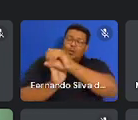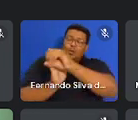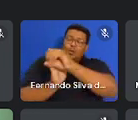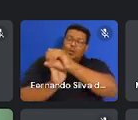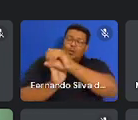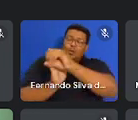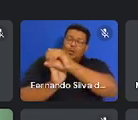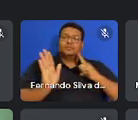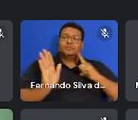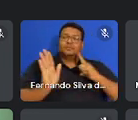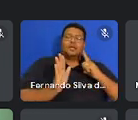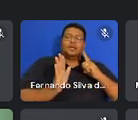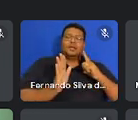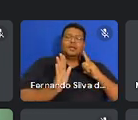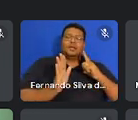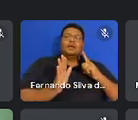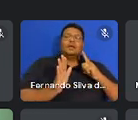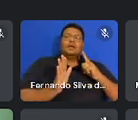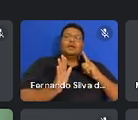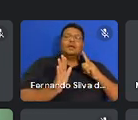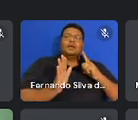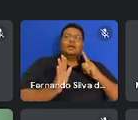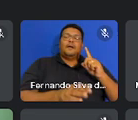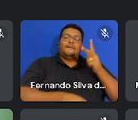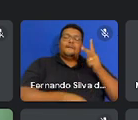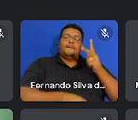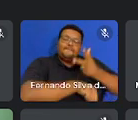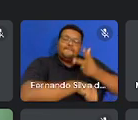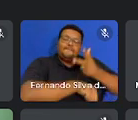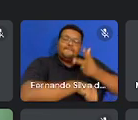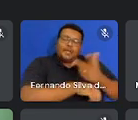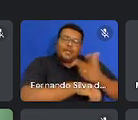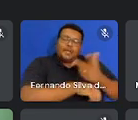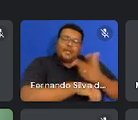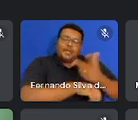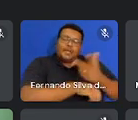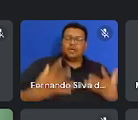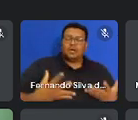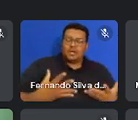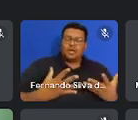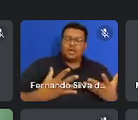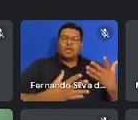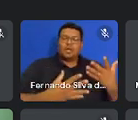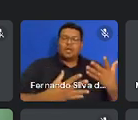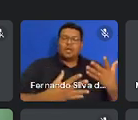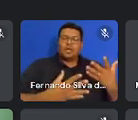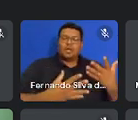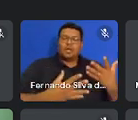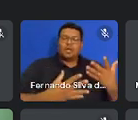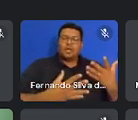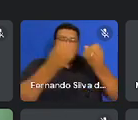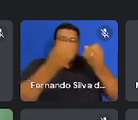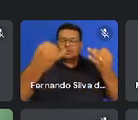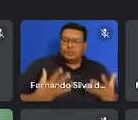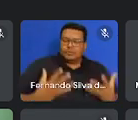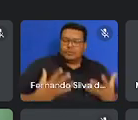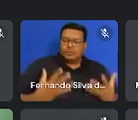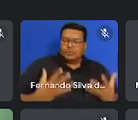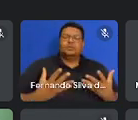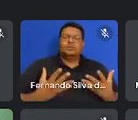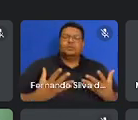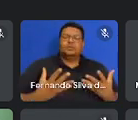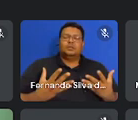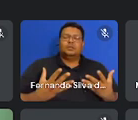tem várias videoaulas só falando dos produtos notáveis, tá? Então, o produto notável, ele é o quadrado